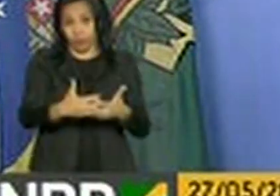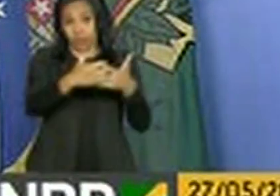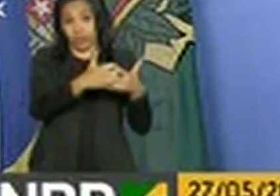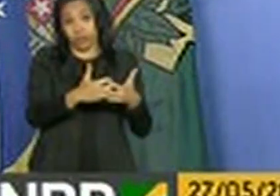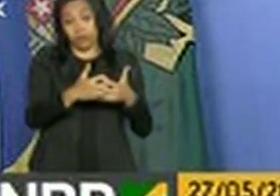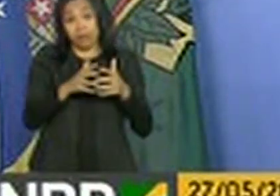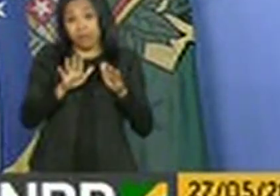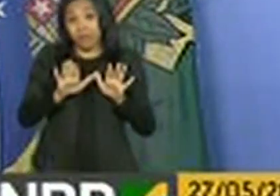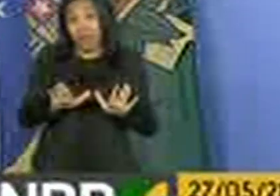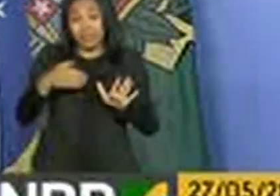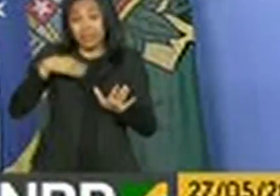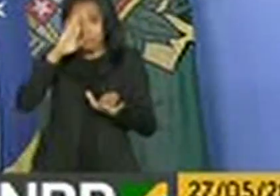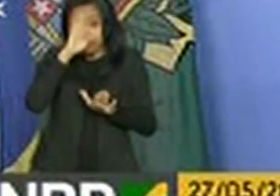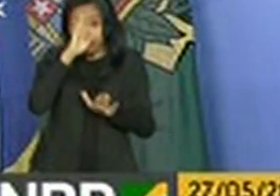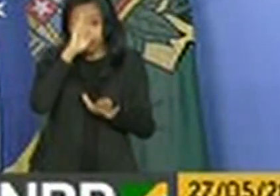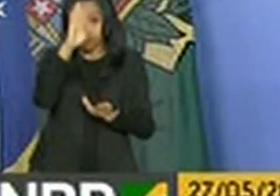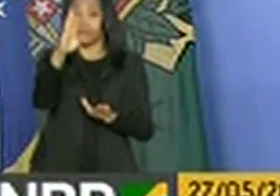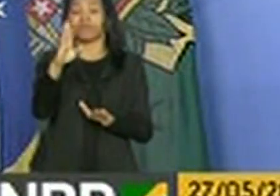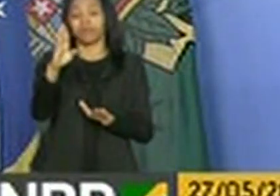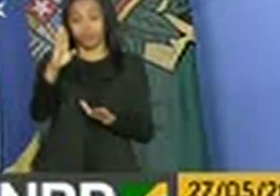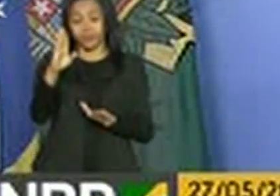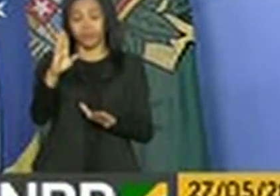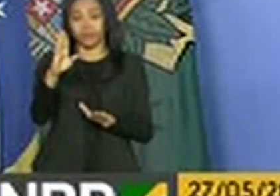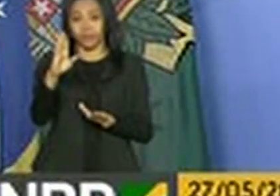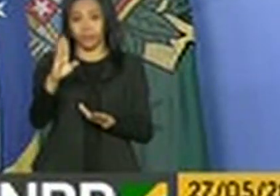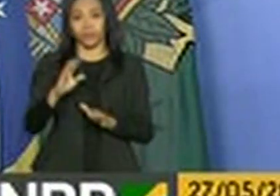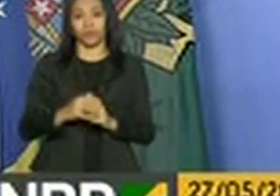mas principalmente